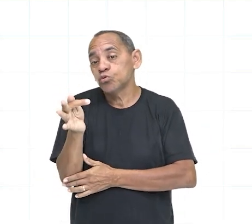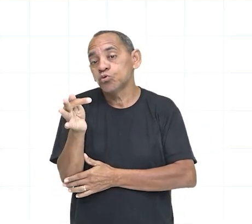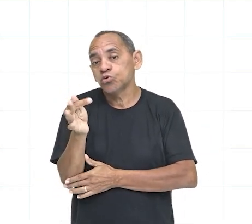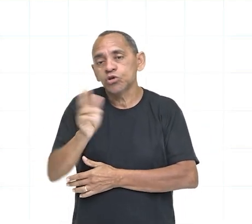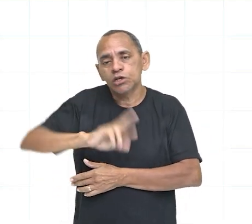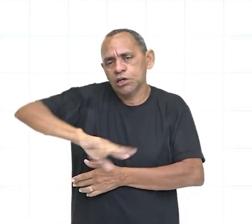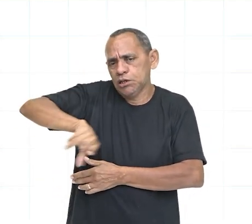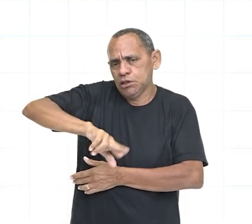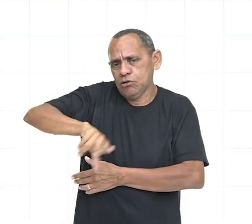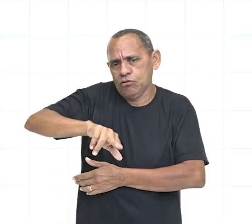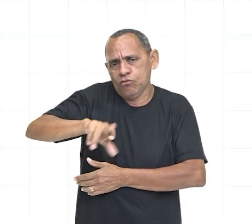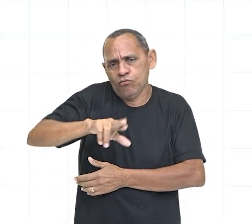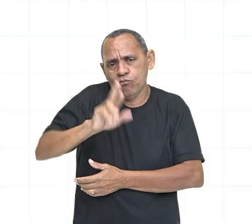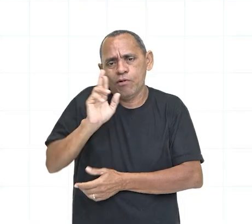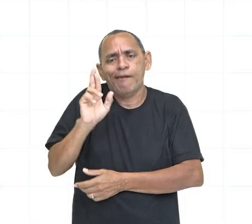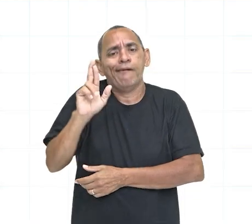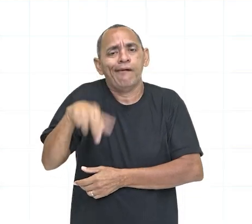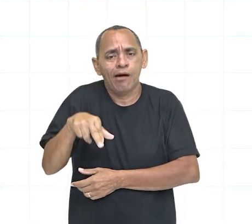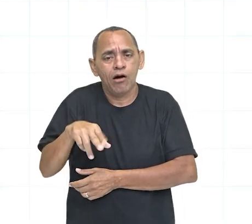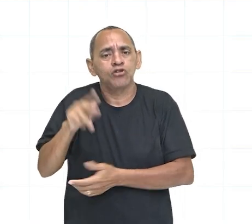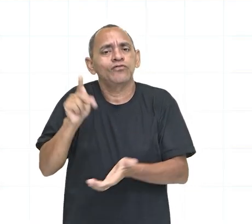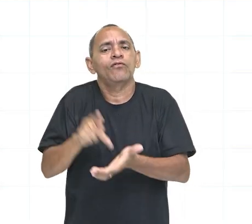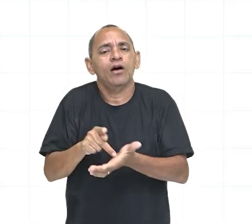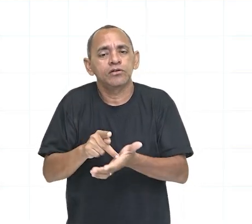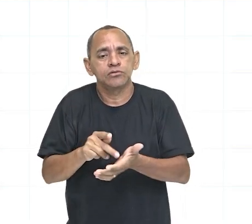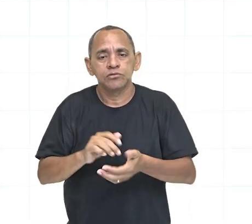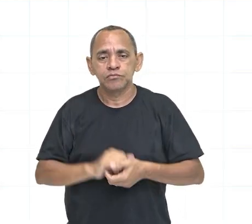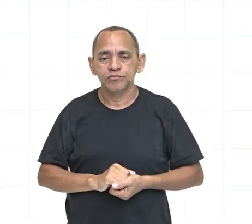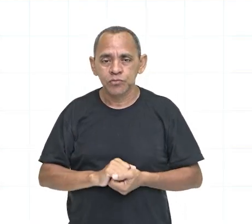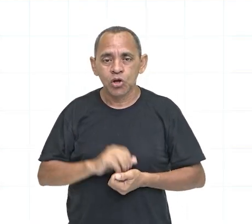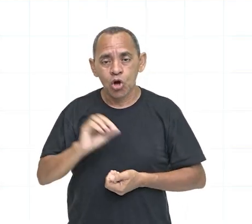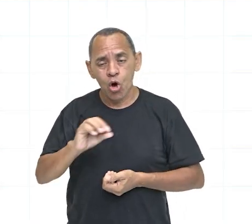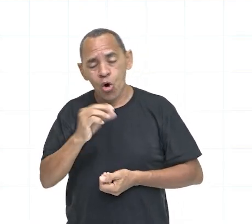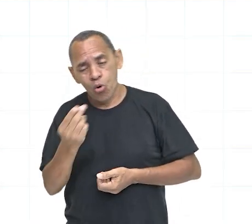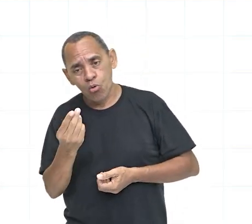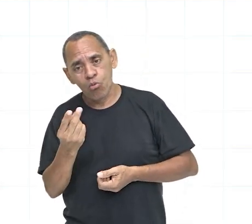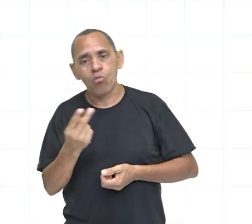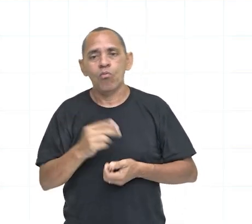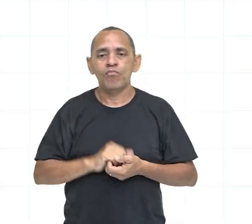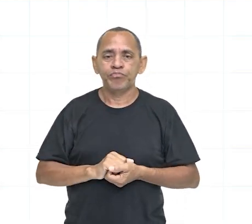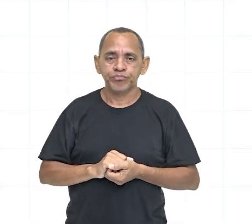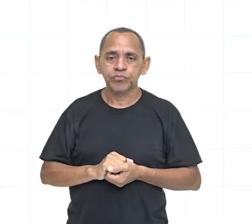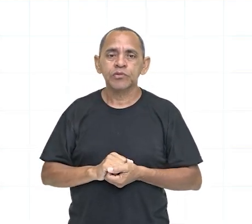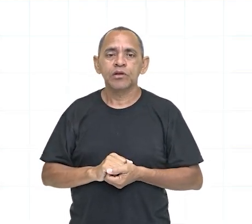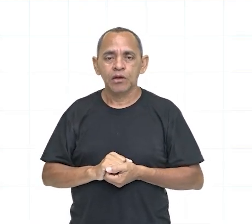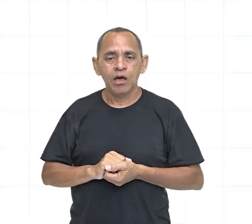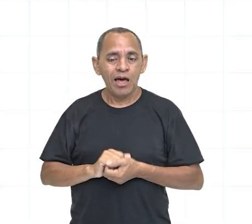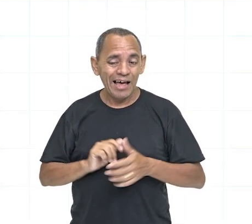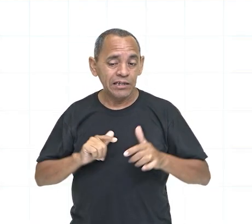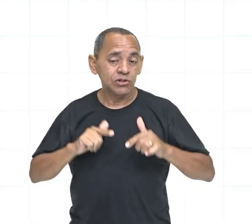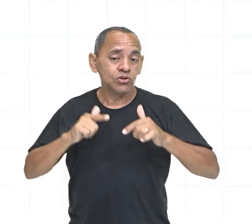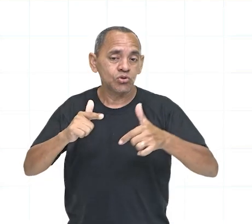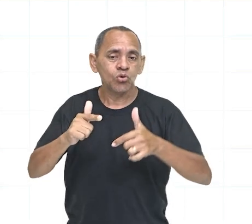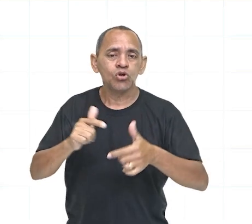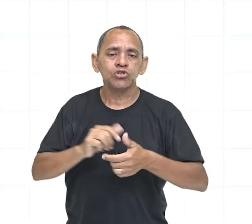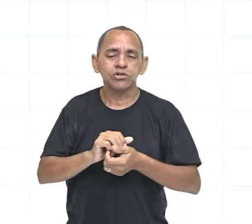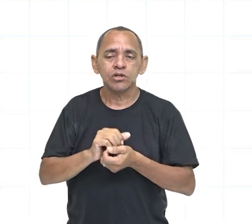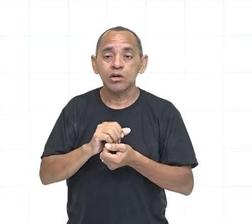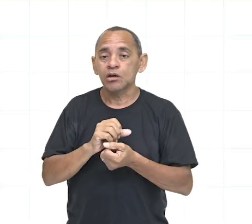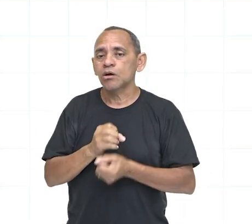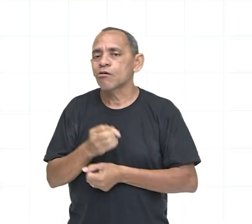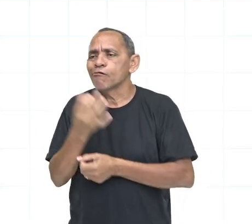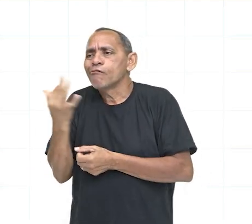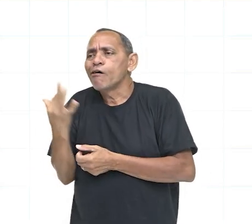não são reais, tá? Que não são reais. Ou seja, ela descreve situações improváveis ou quase impossíveis